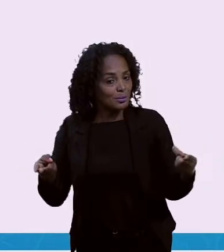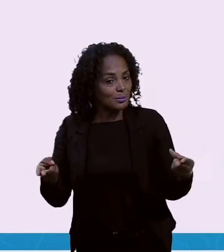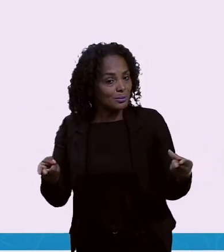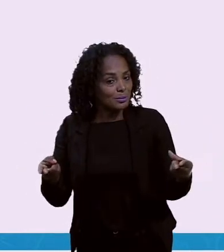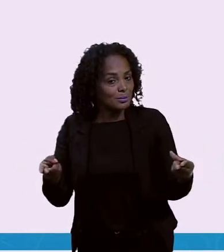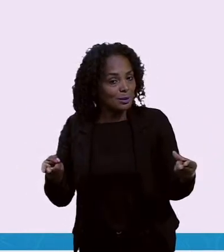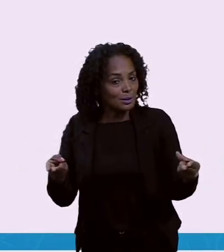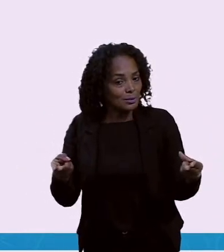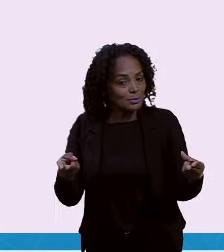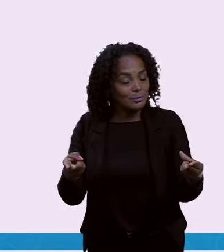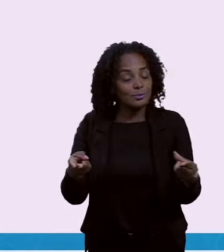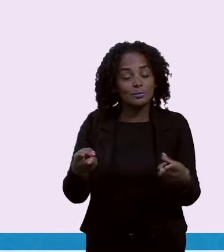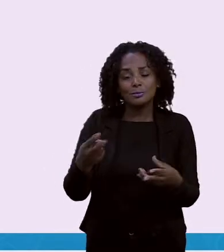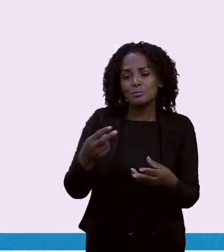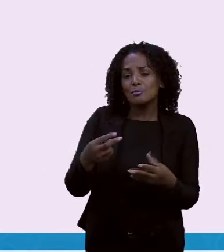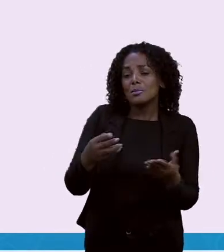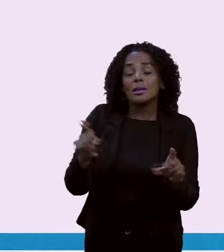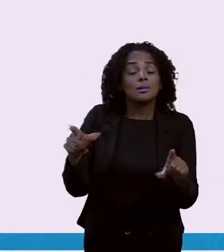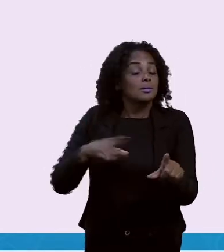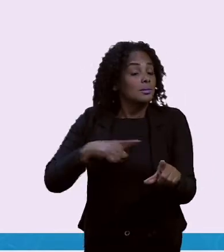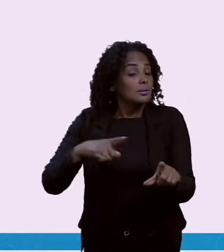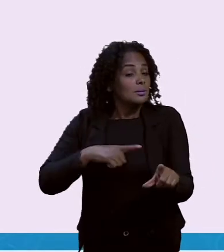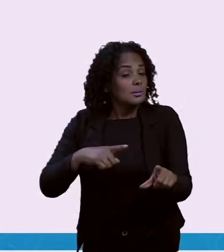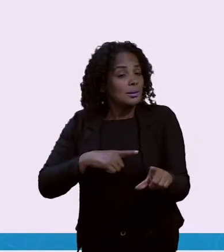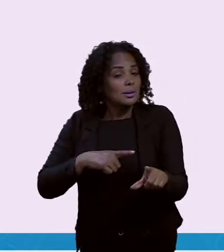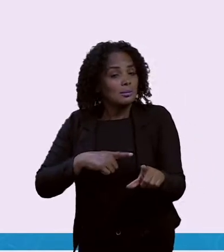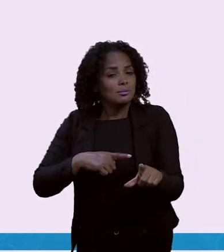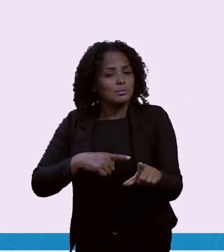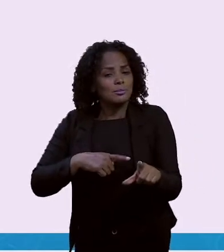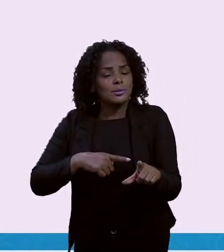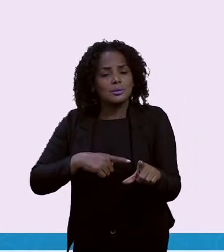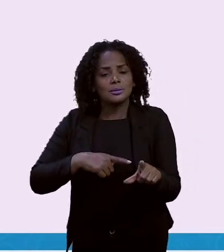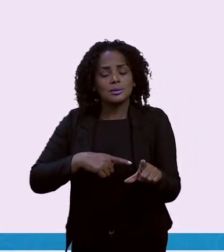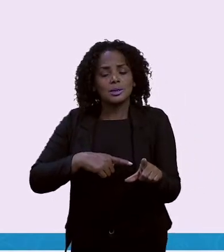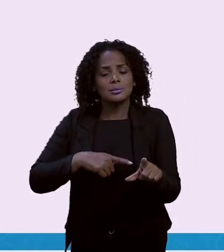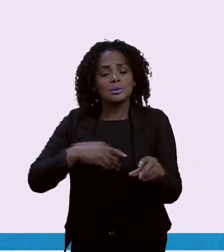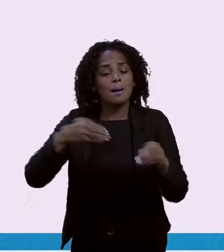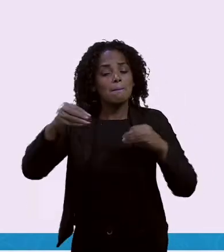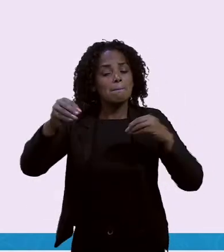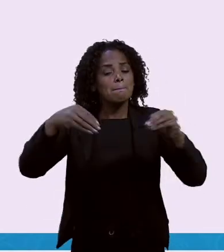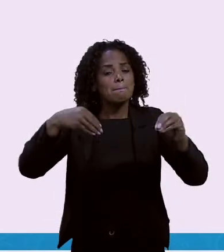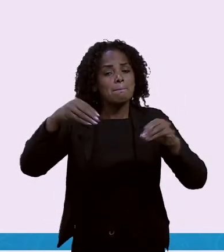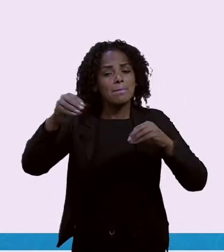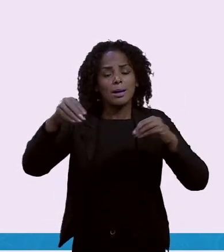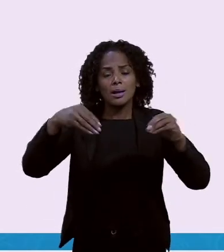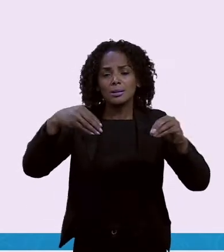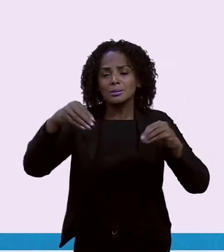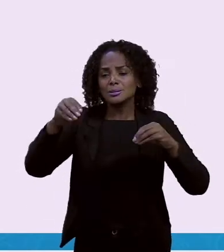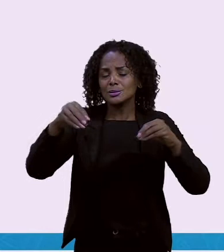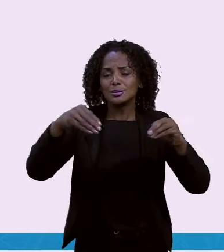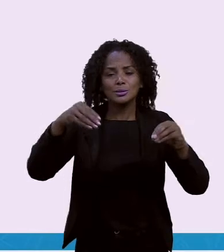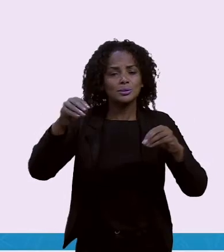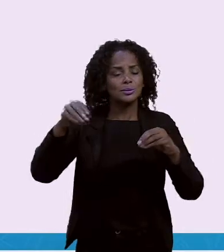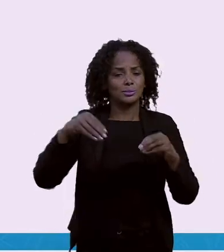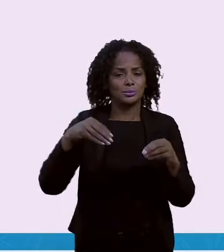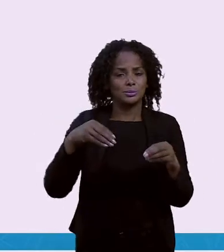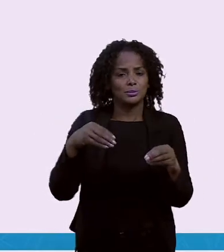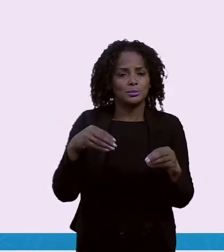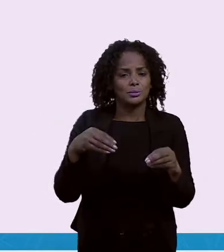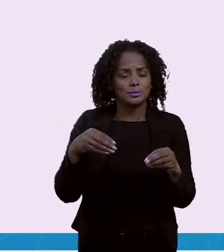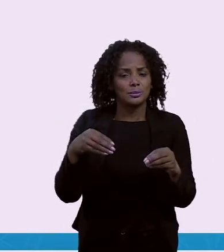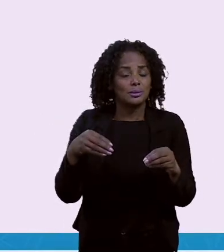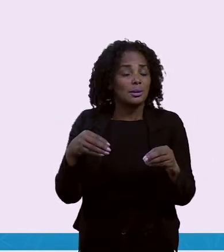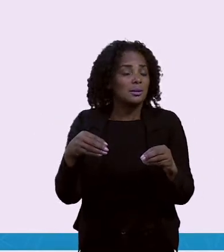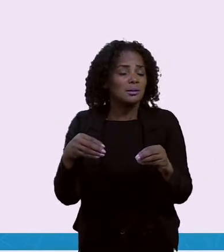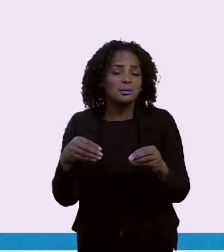do mesmo material. Nós temos aqui o plástico dos descartáveis, eles são mais finos, né? Eles